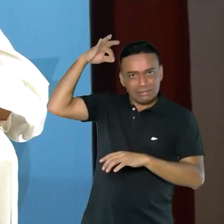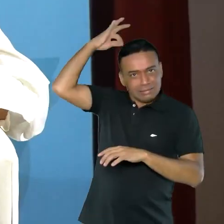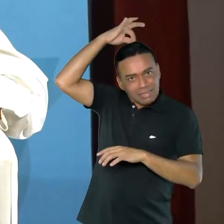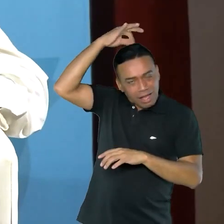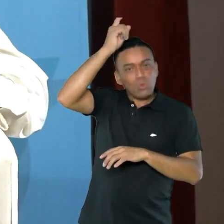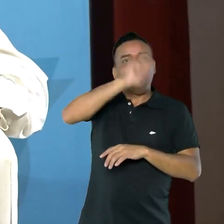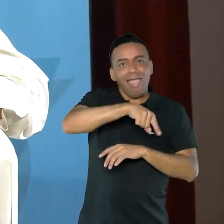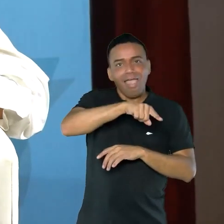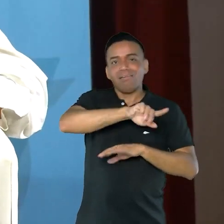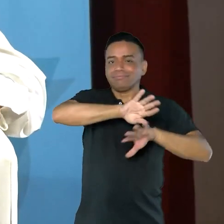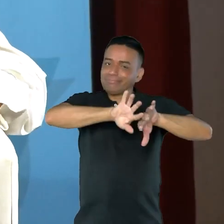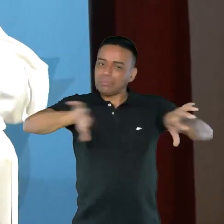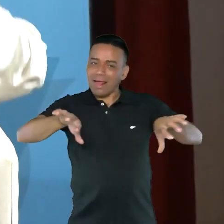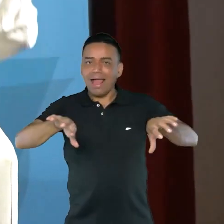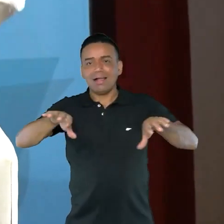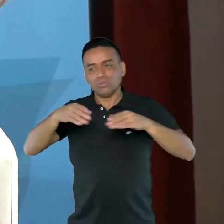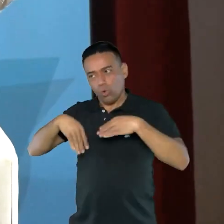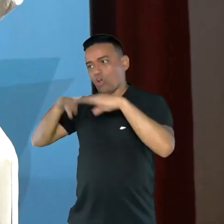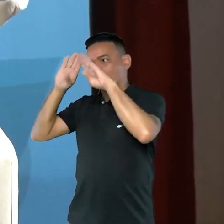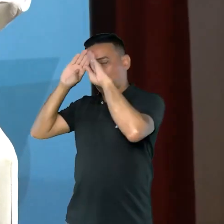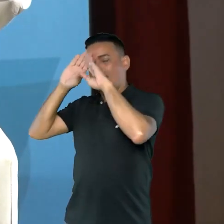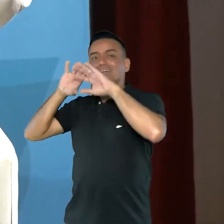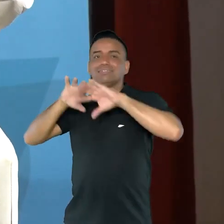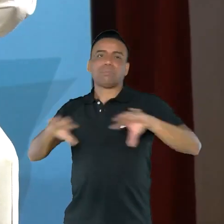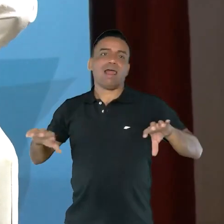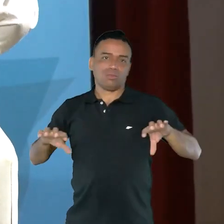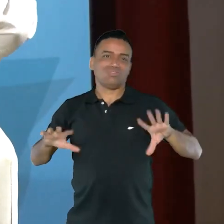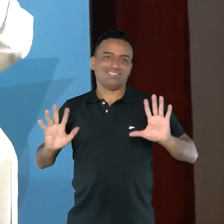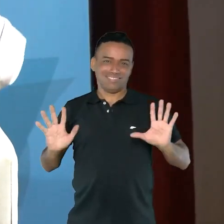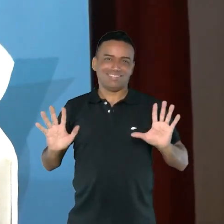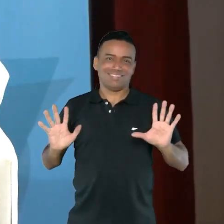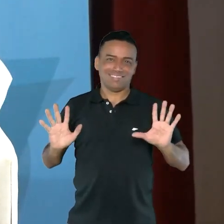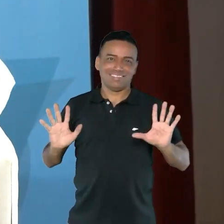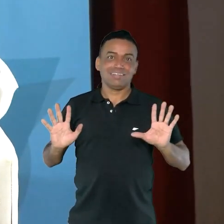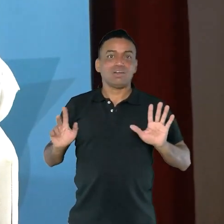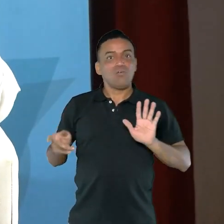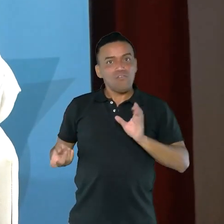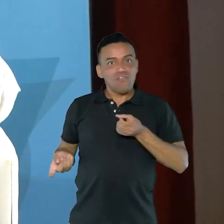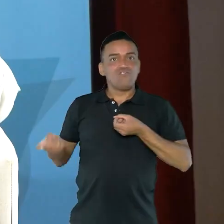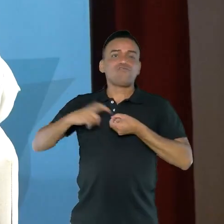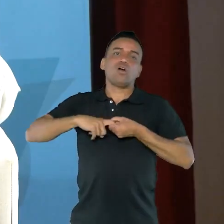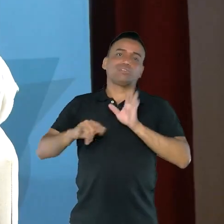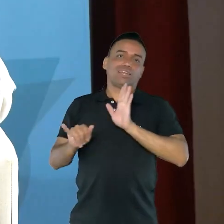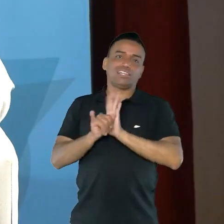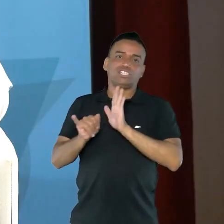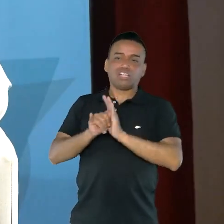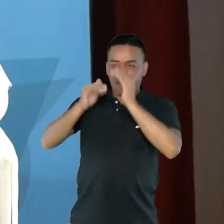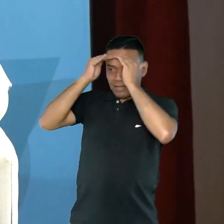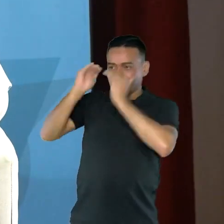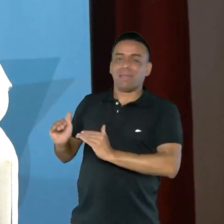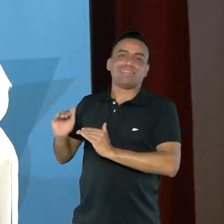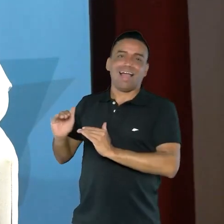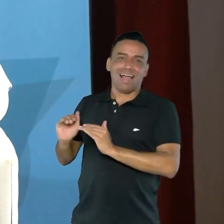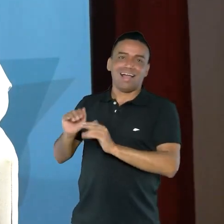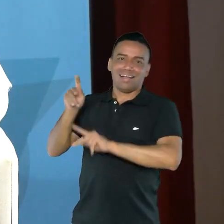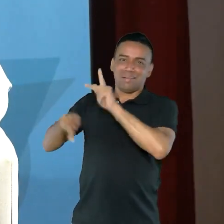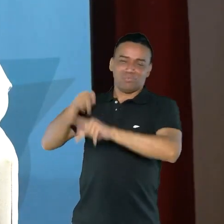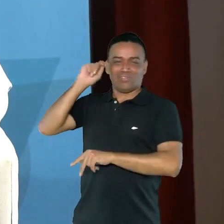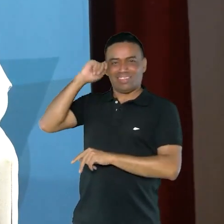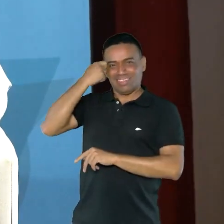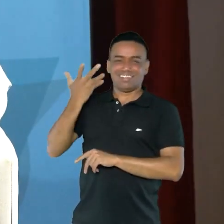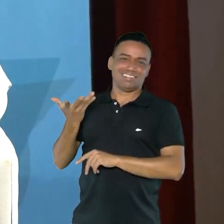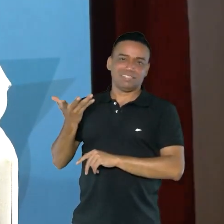raízes, né, digamos assim. Então, aproveito para falar para vocês, né, que meu nome guarani